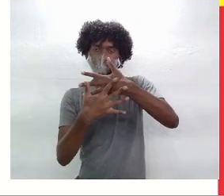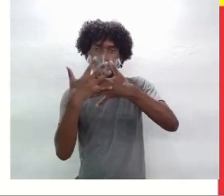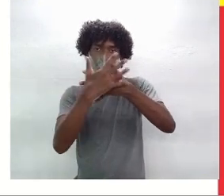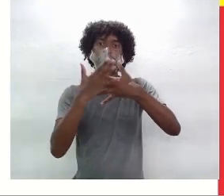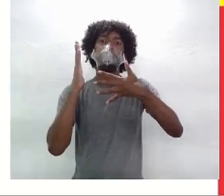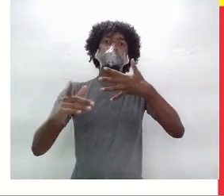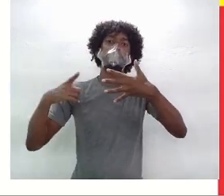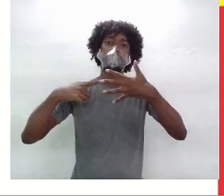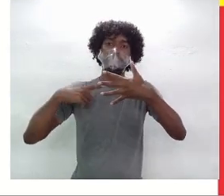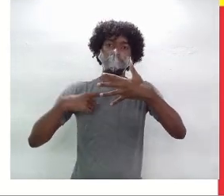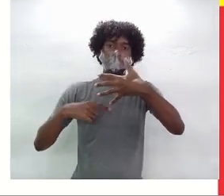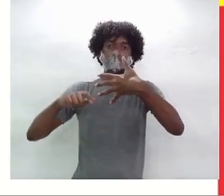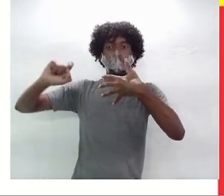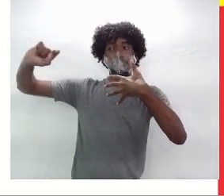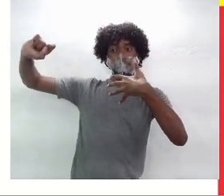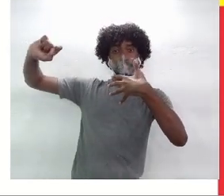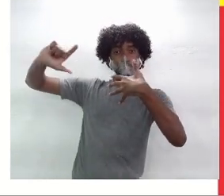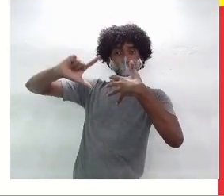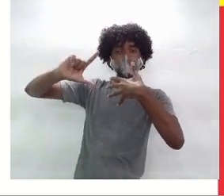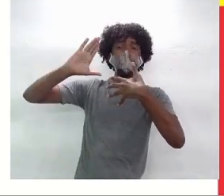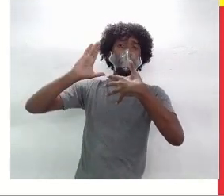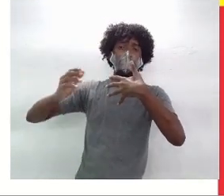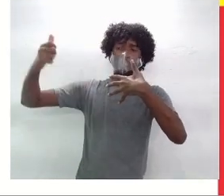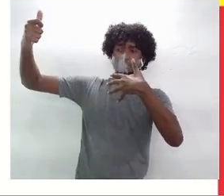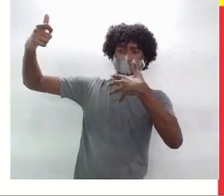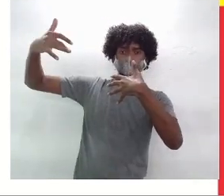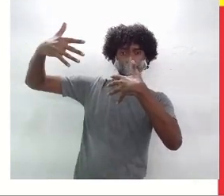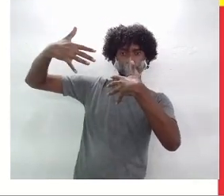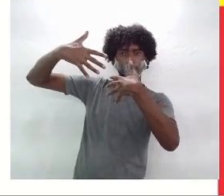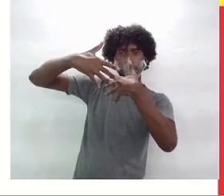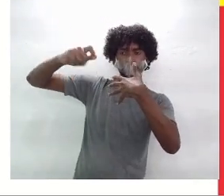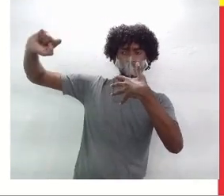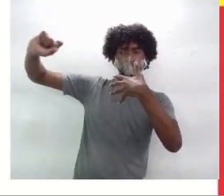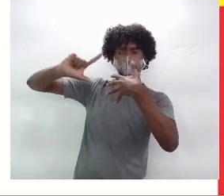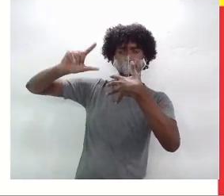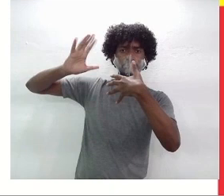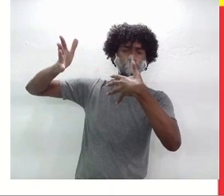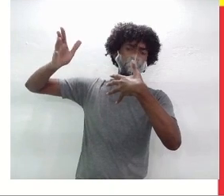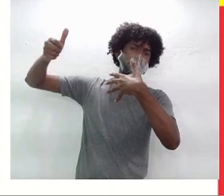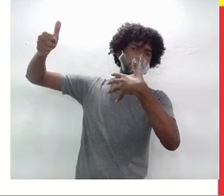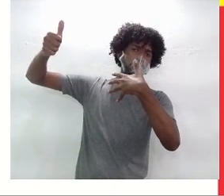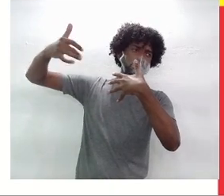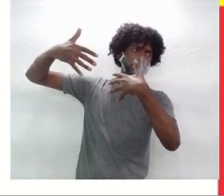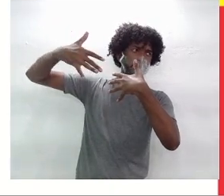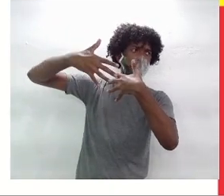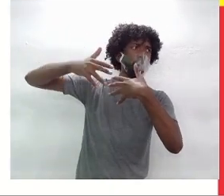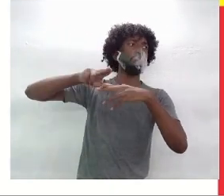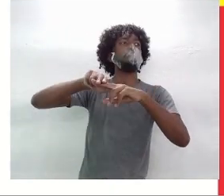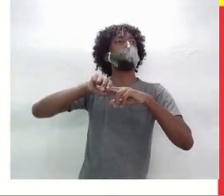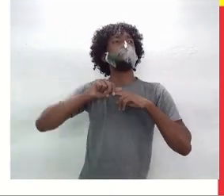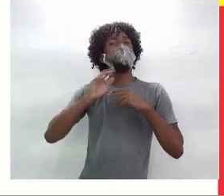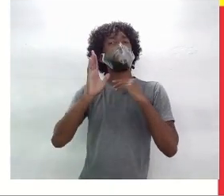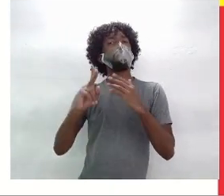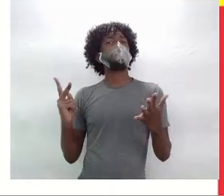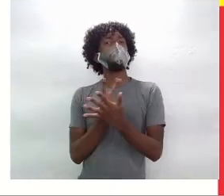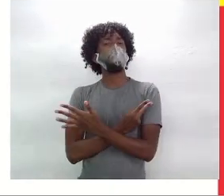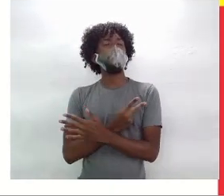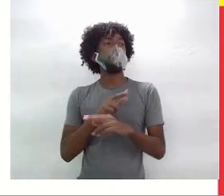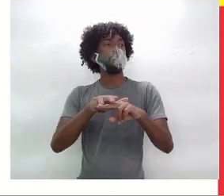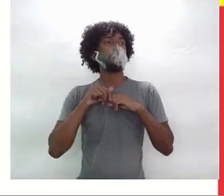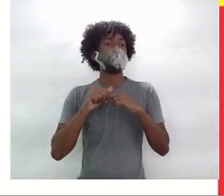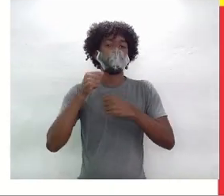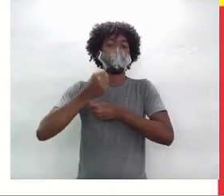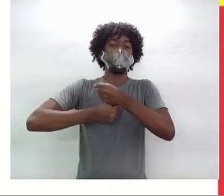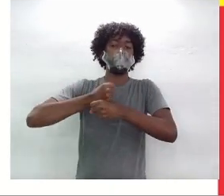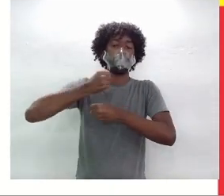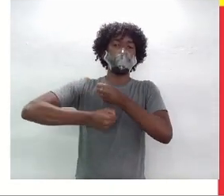recebe a maior incidência de raios solares, de radiação solar. É por isso que as fases do